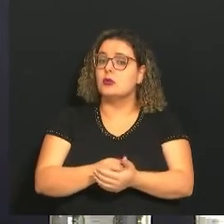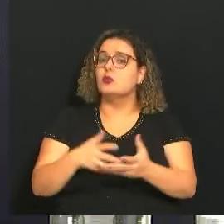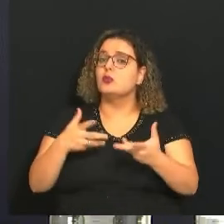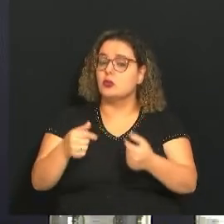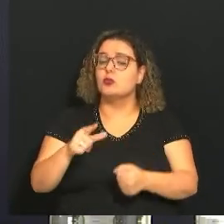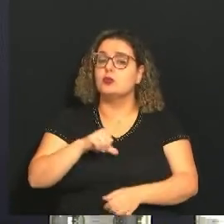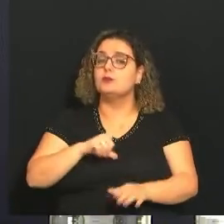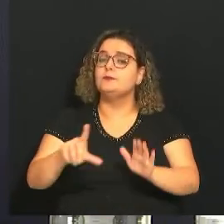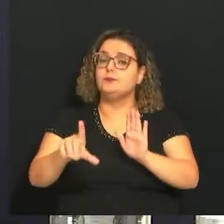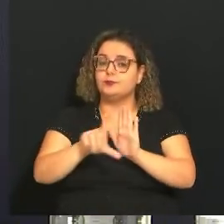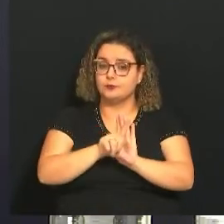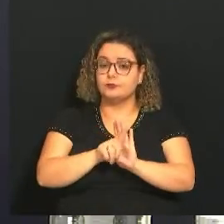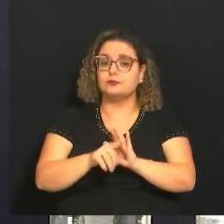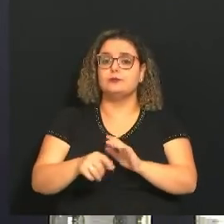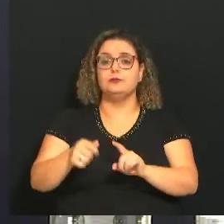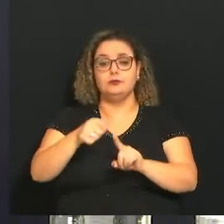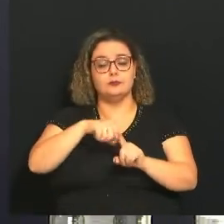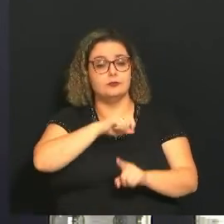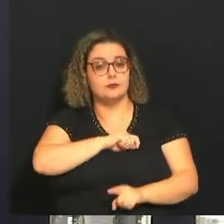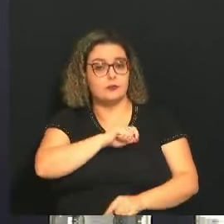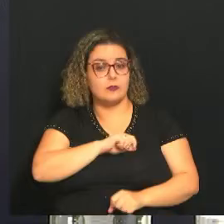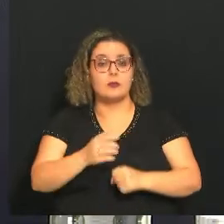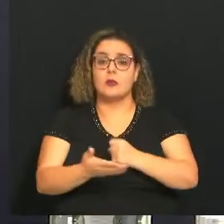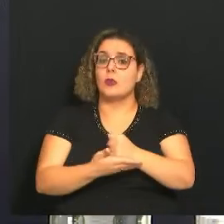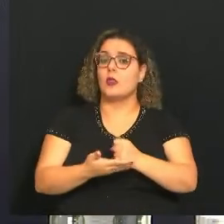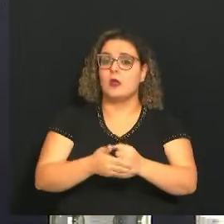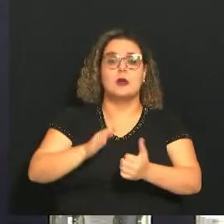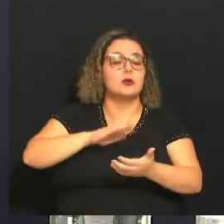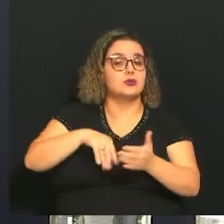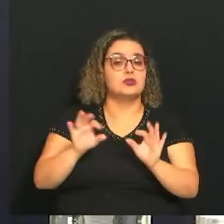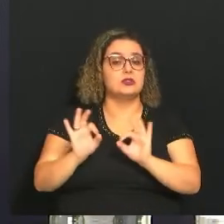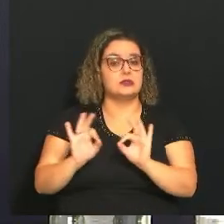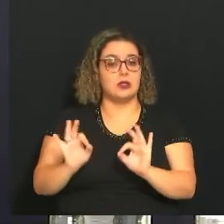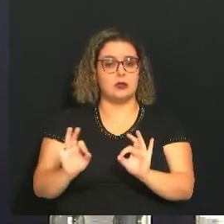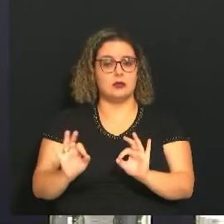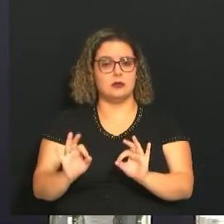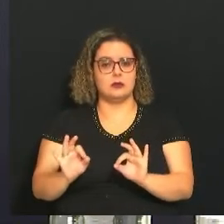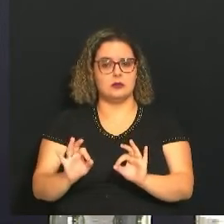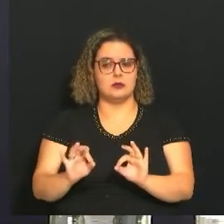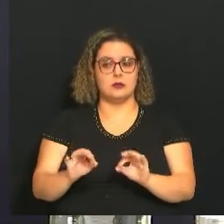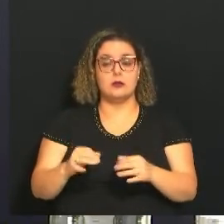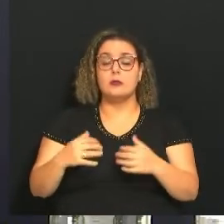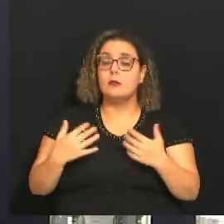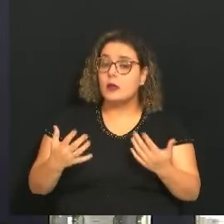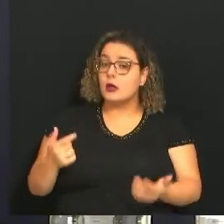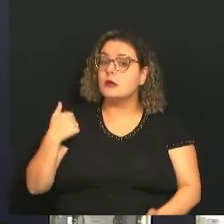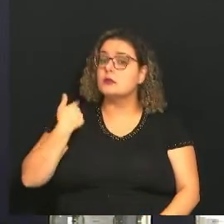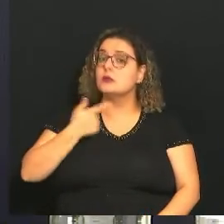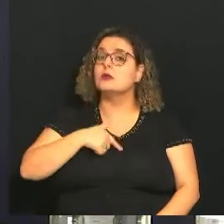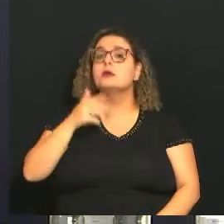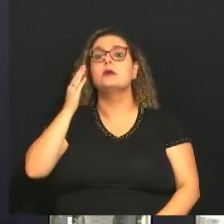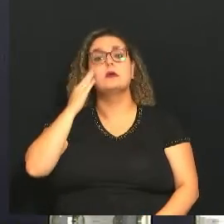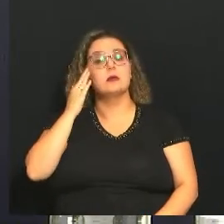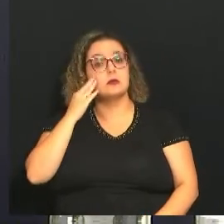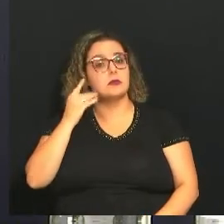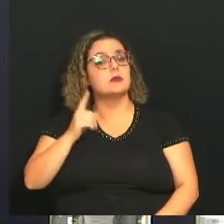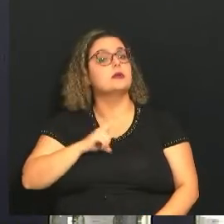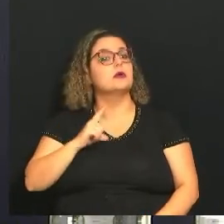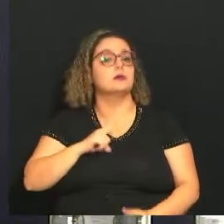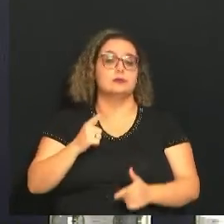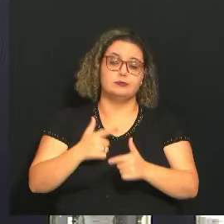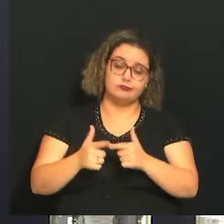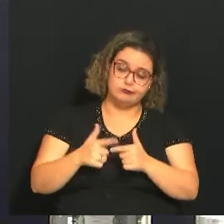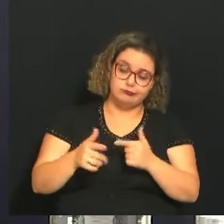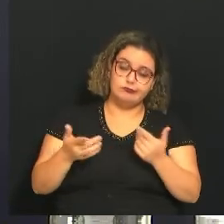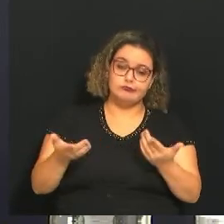né, no salário base, para que ninguém nos tire em nenhum momento. Mas a gente sabe que tem um resíduo, né?